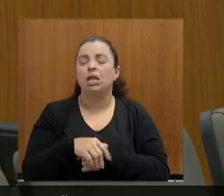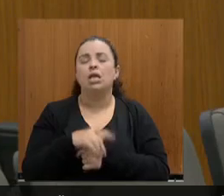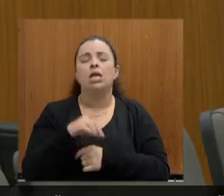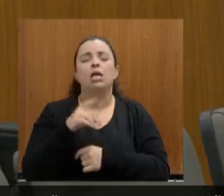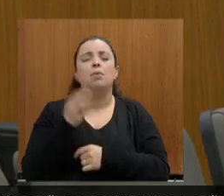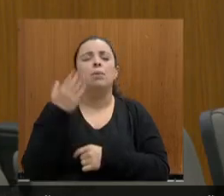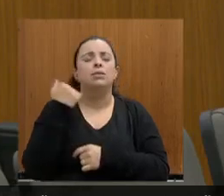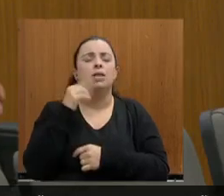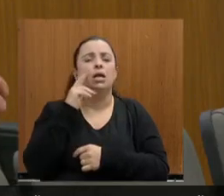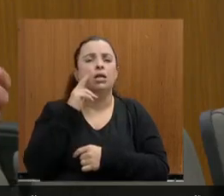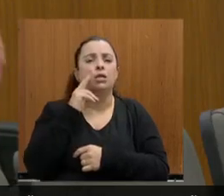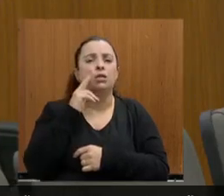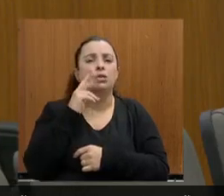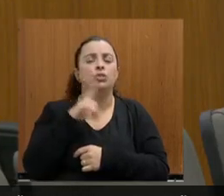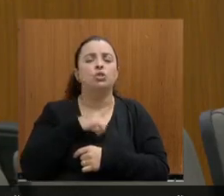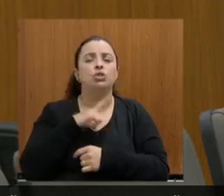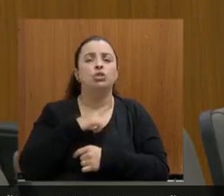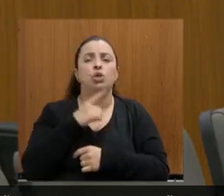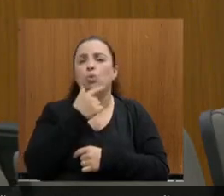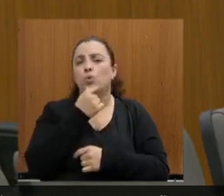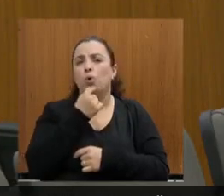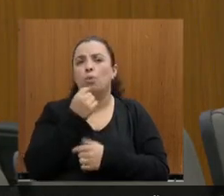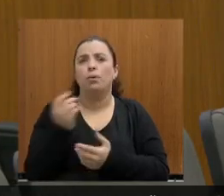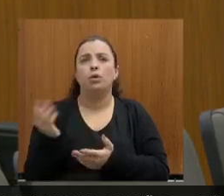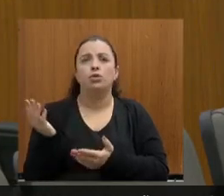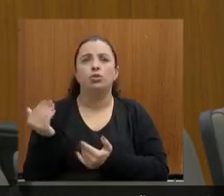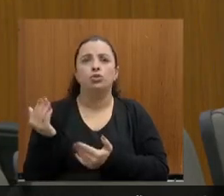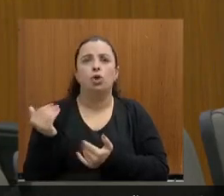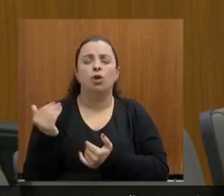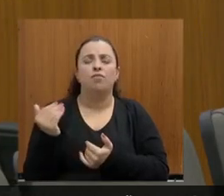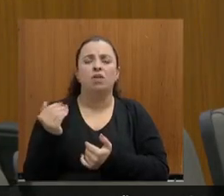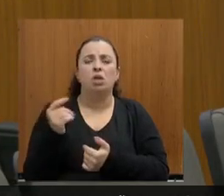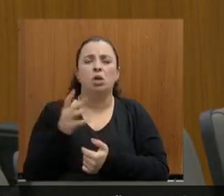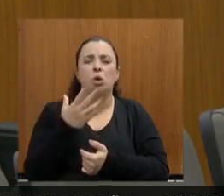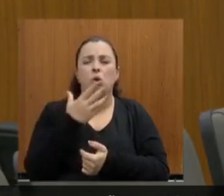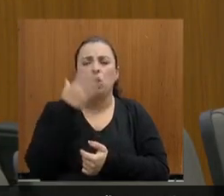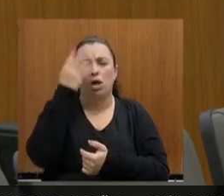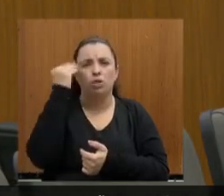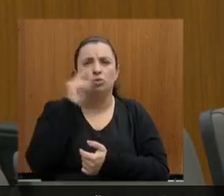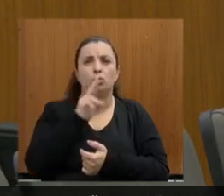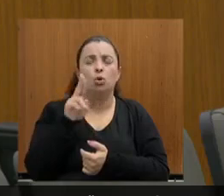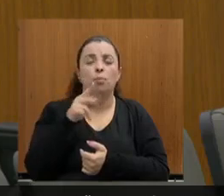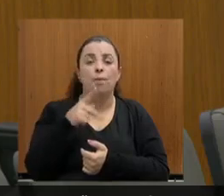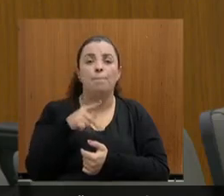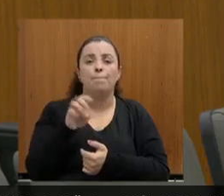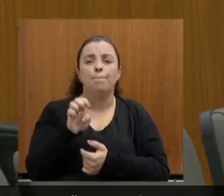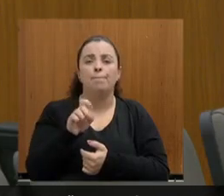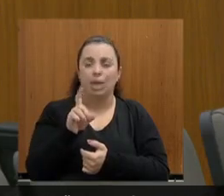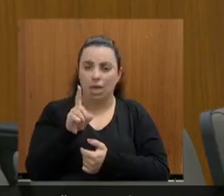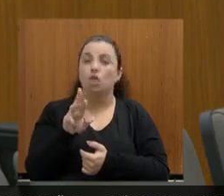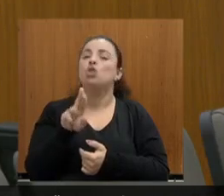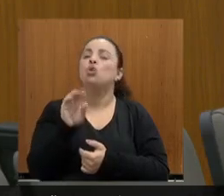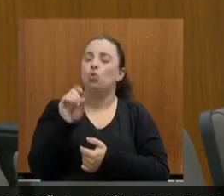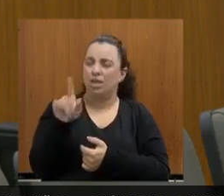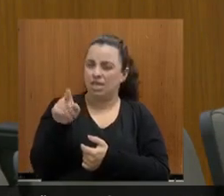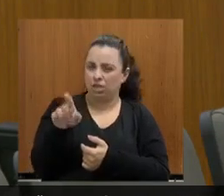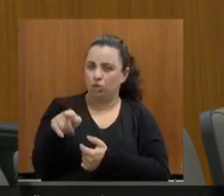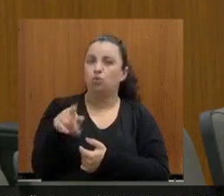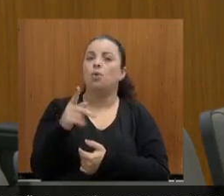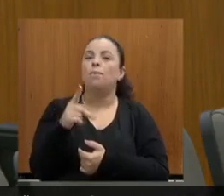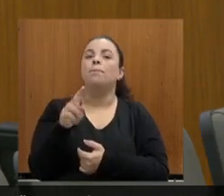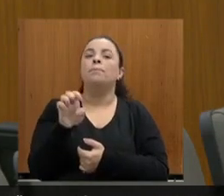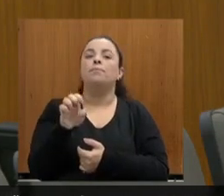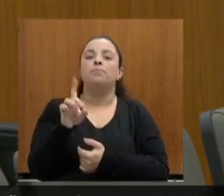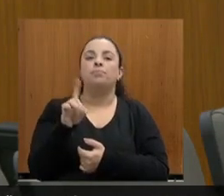vou lembrar o nome dele agora mas se você Breno Breno pé do Pedro Pedro ele mesa mas